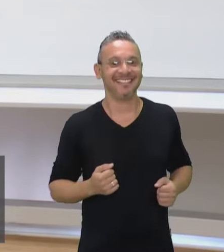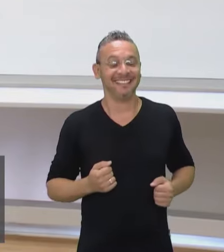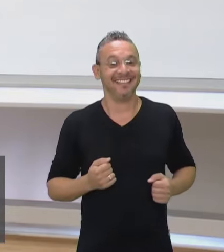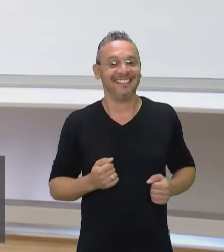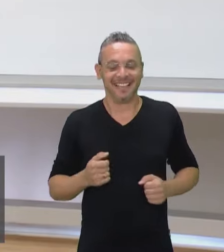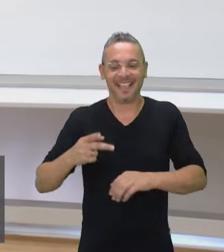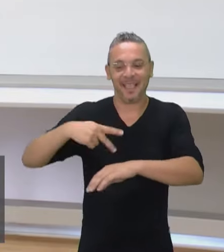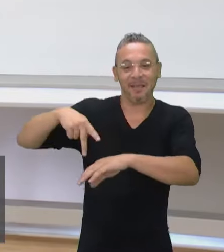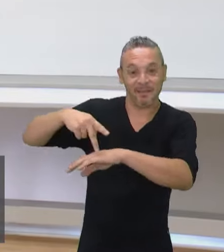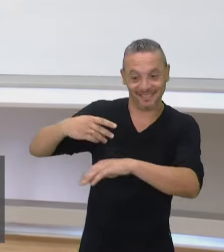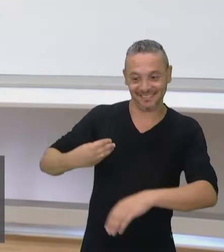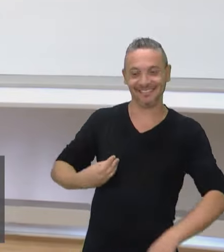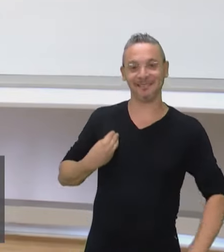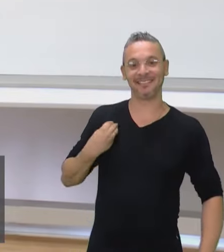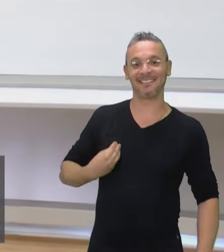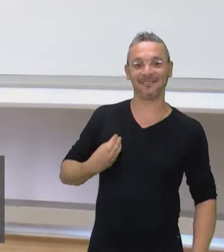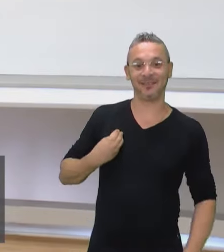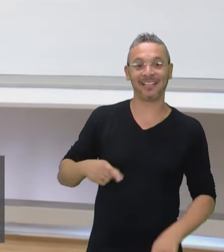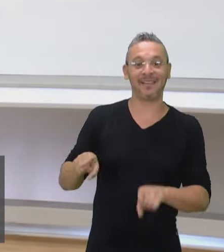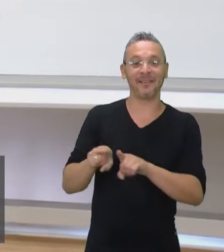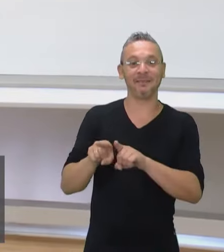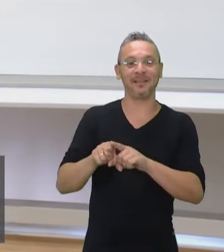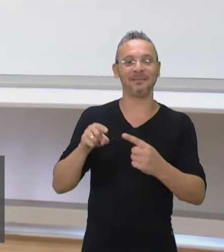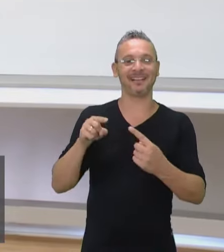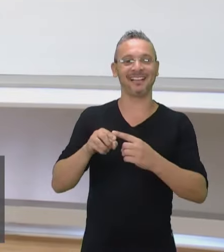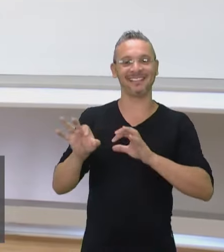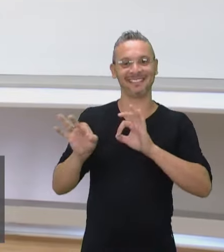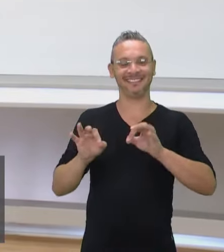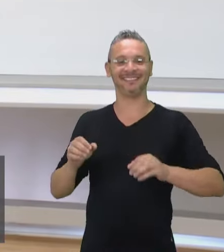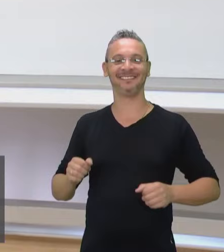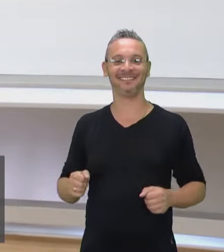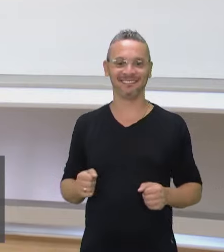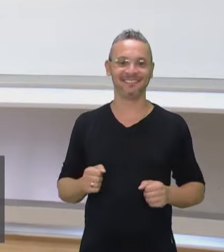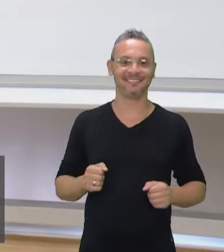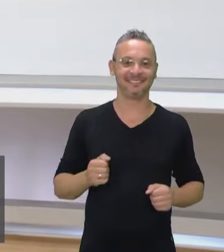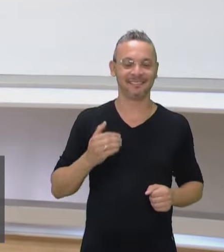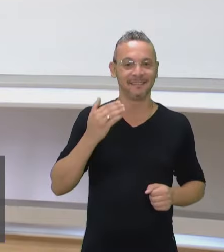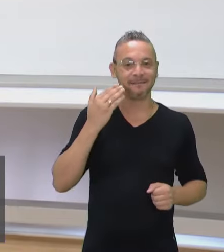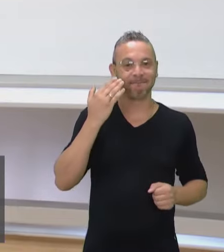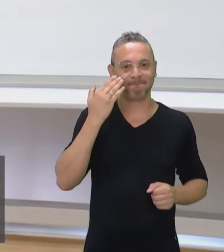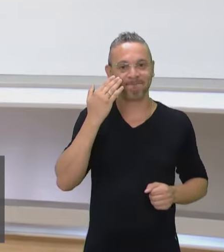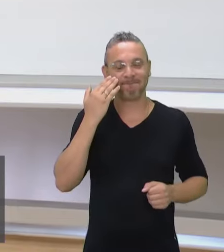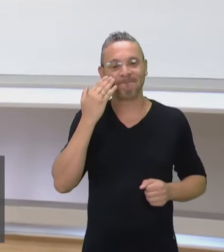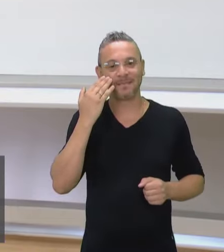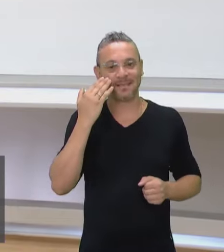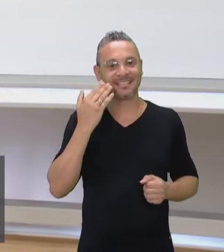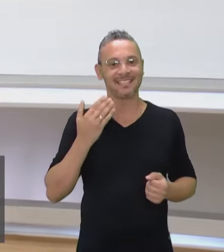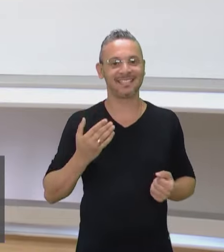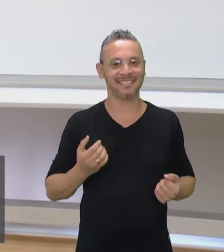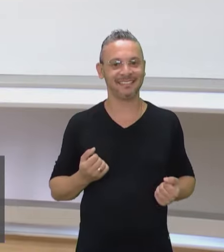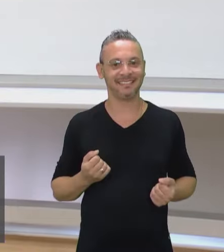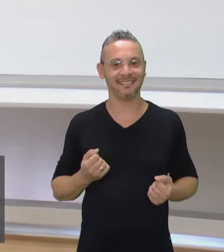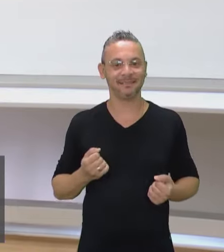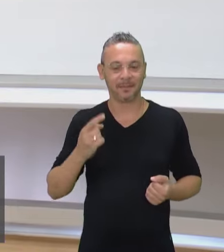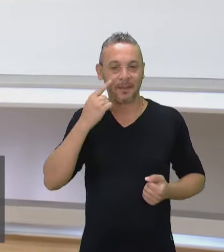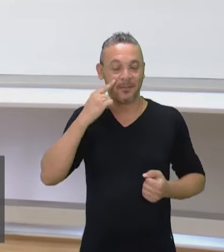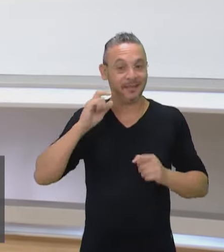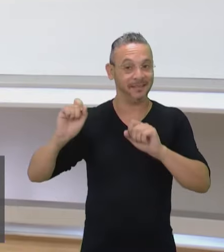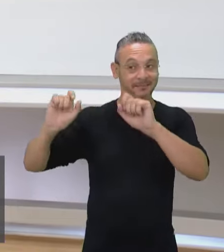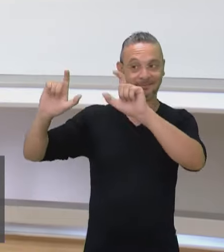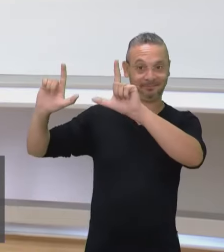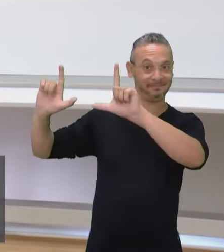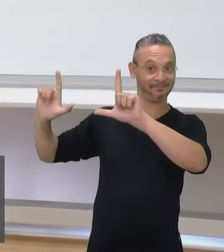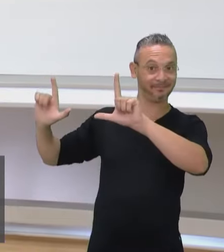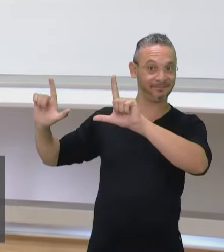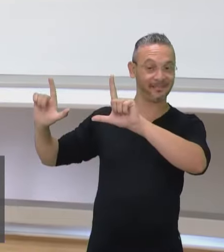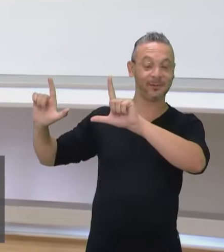que existem essas desigualdades, esses abismos? Isso é uma questão para refletir, tá certo? Vou colocar aqui um outro